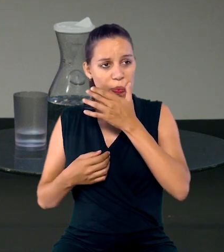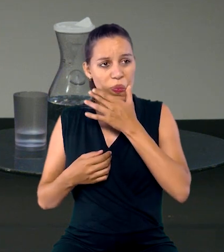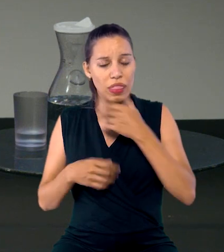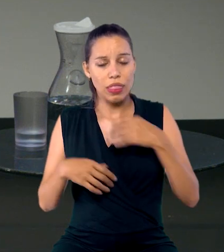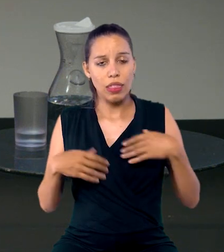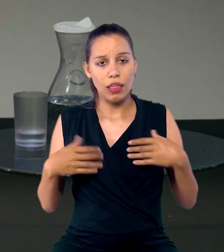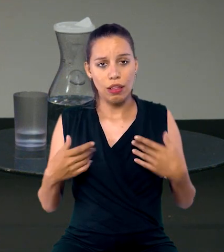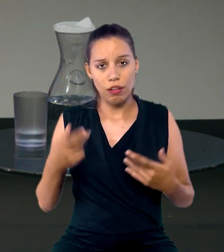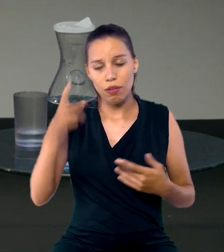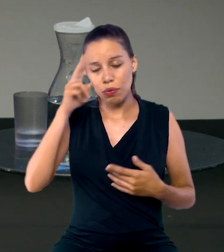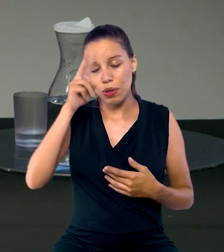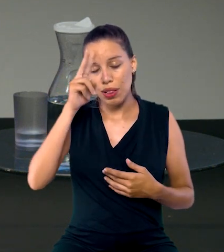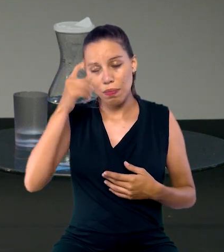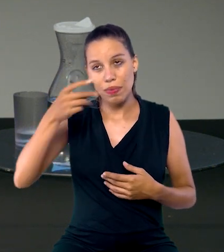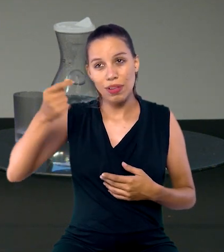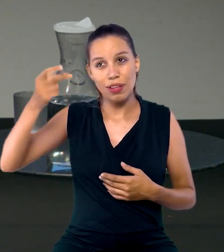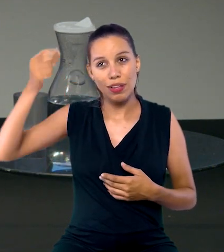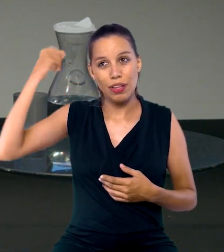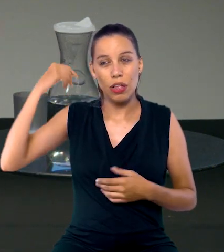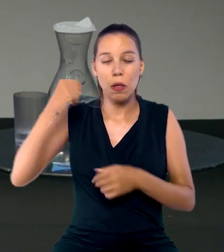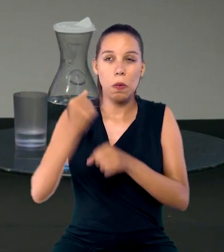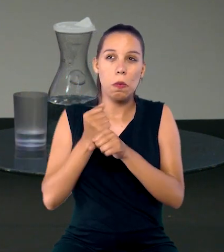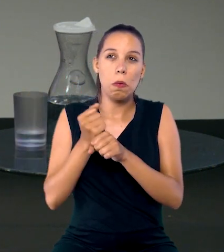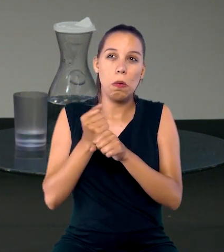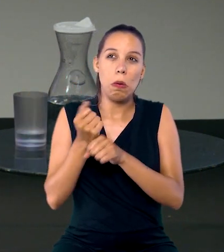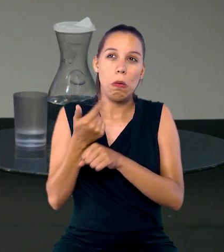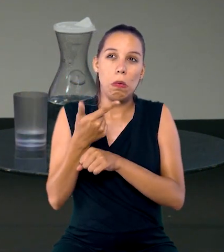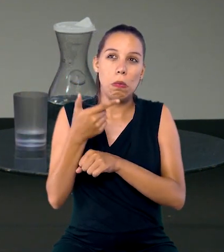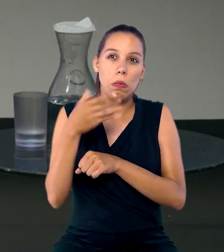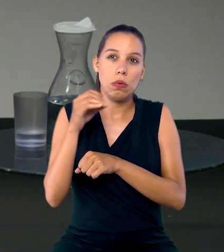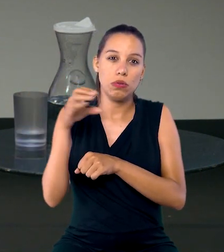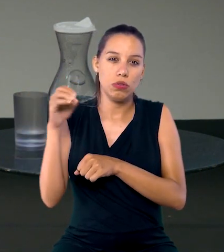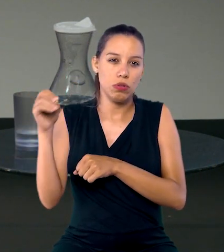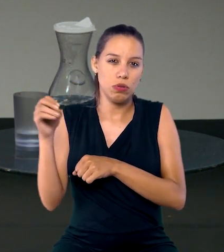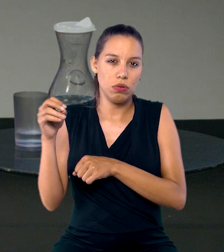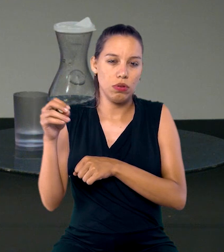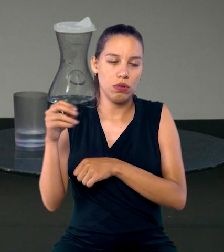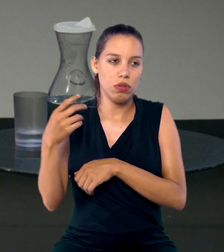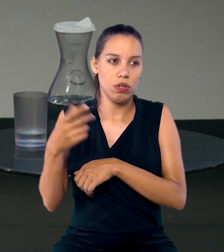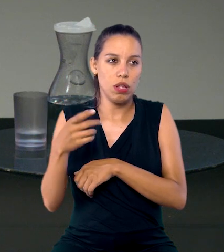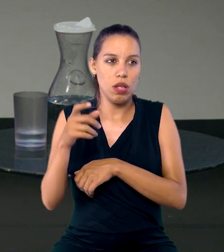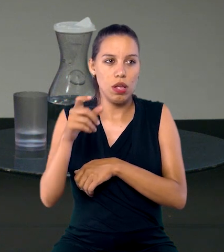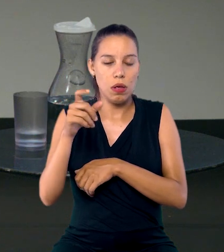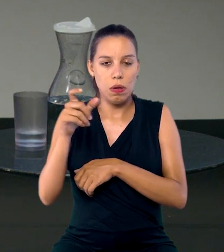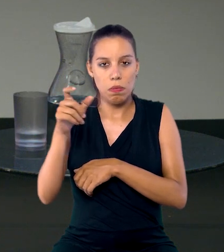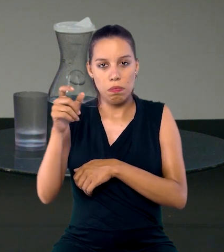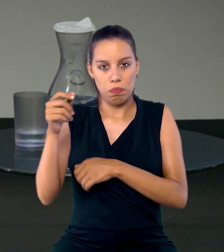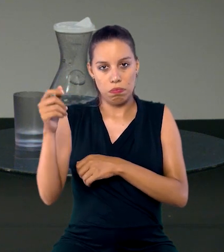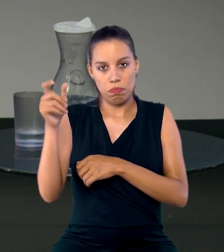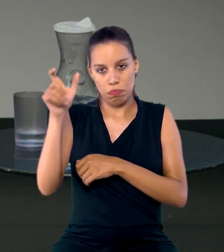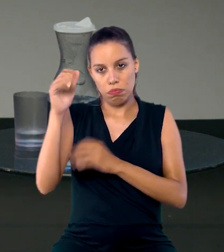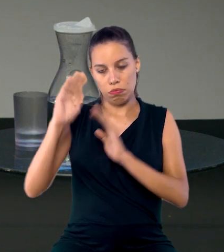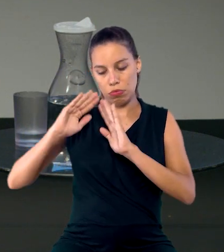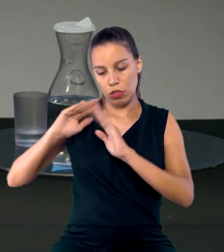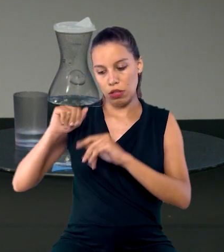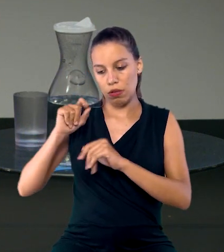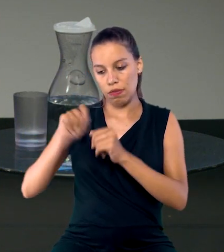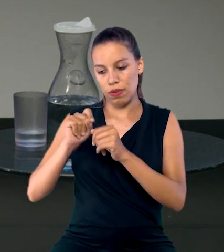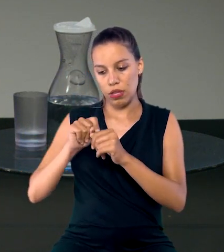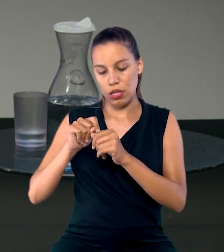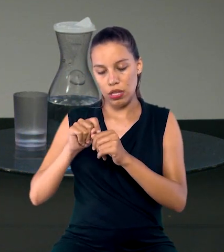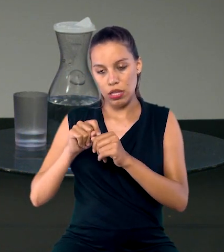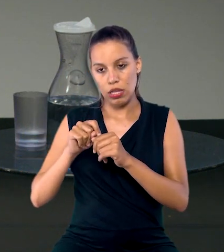antes disso, muito antes de tudo isso, lá no começo dos 2000, me mandaram fazer uma matéria sobre a Brasilândia.